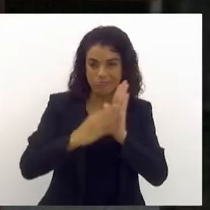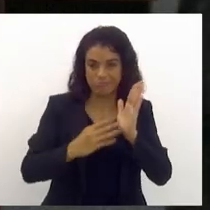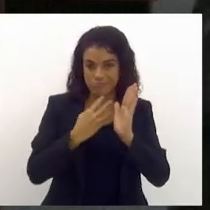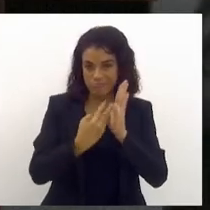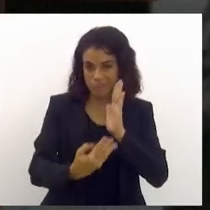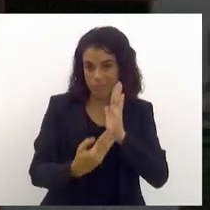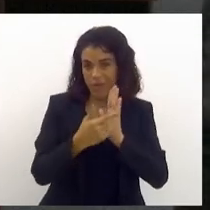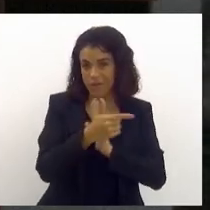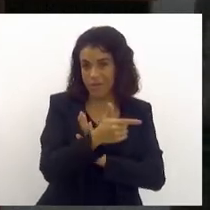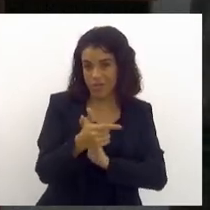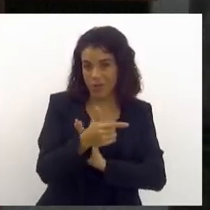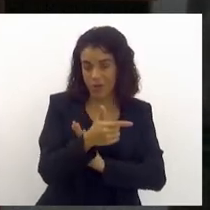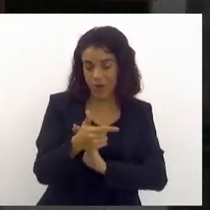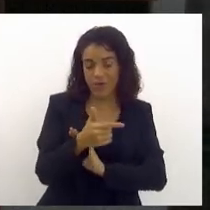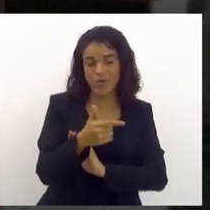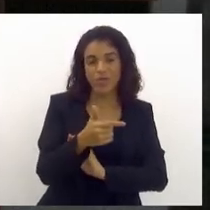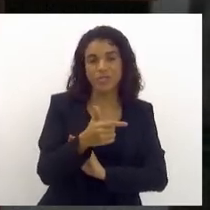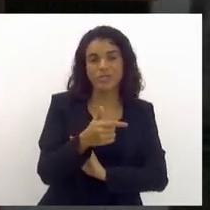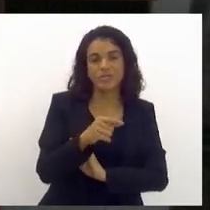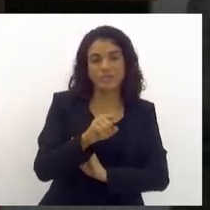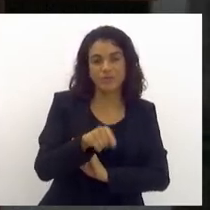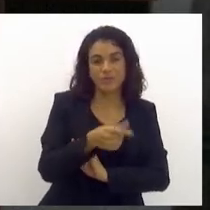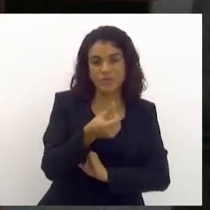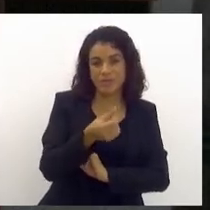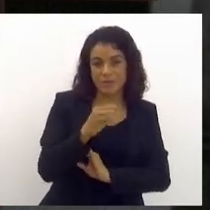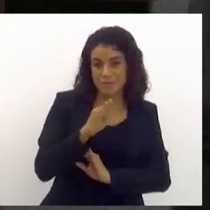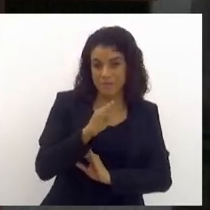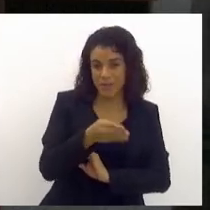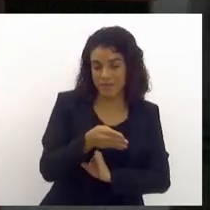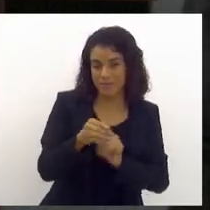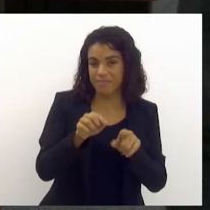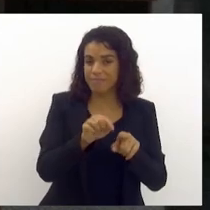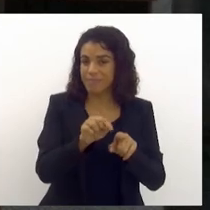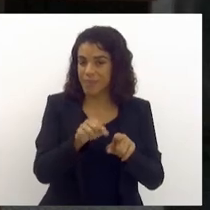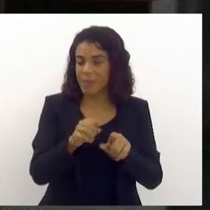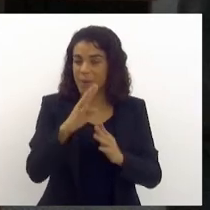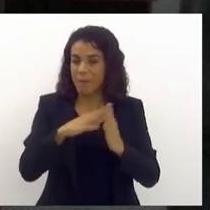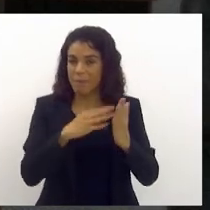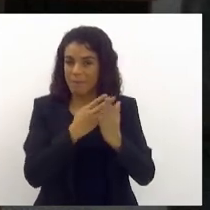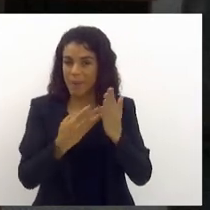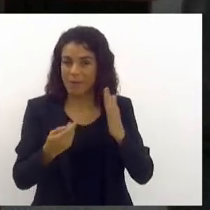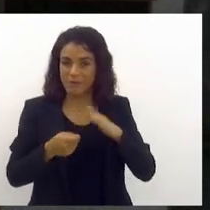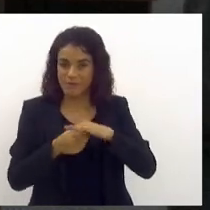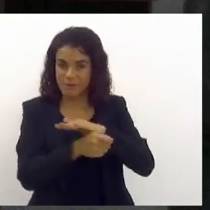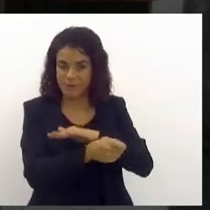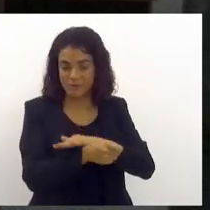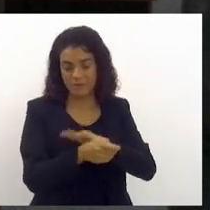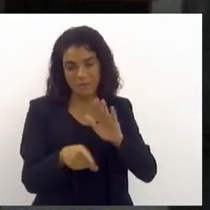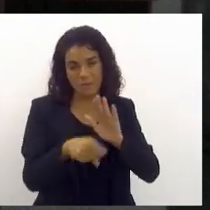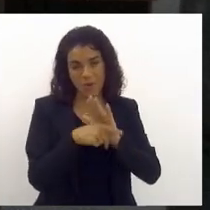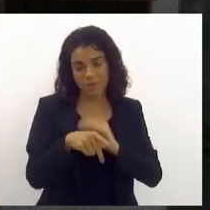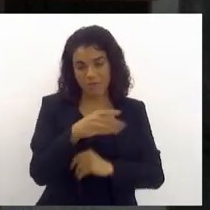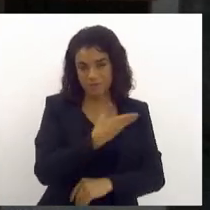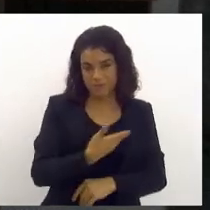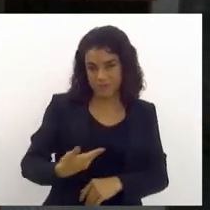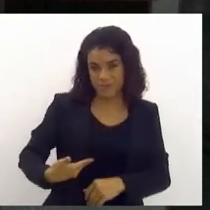somam 22,6 bi, inclusive um plano de investimento também por parte do Estado. Ou